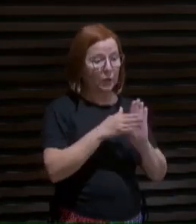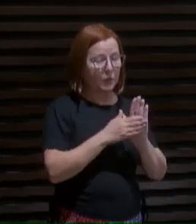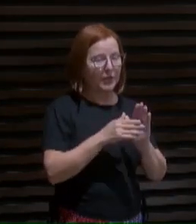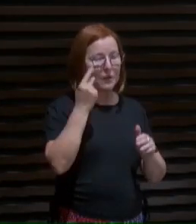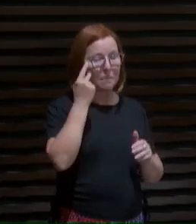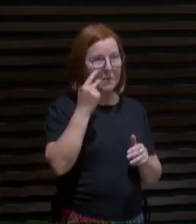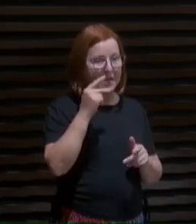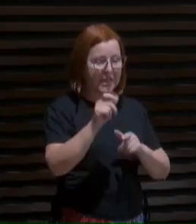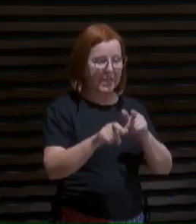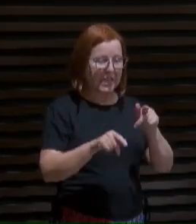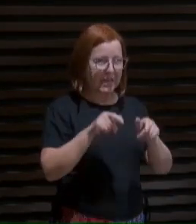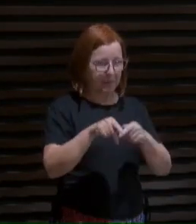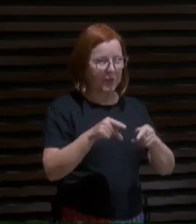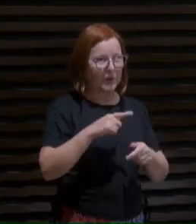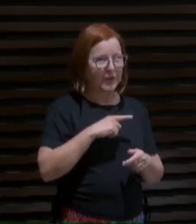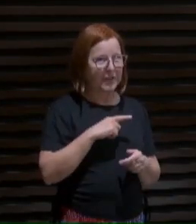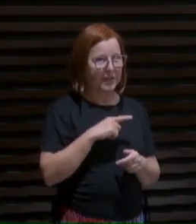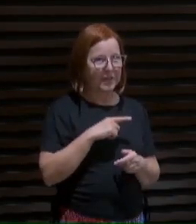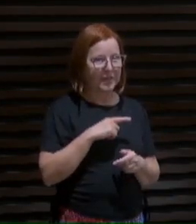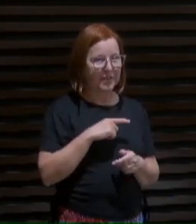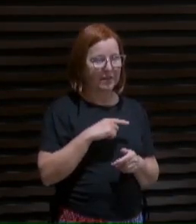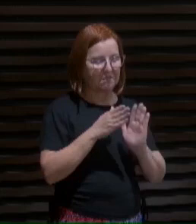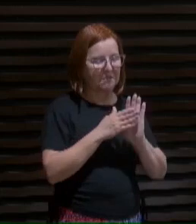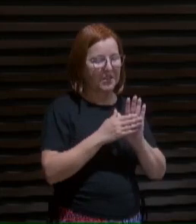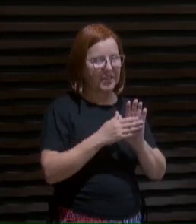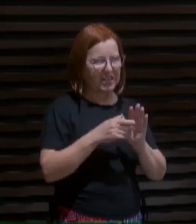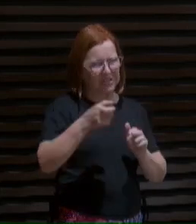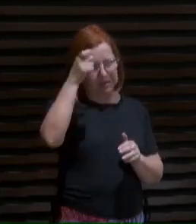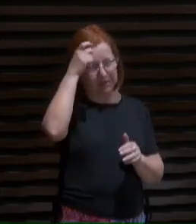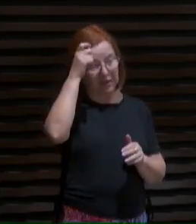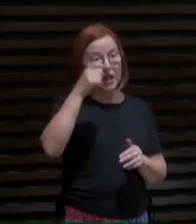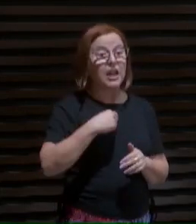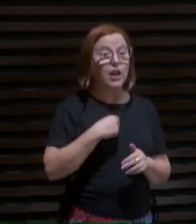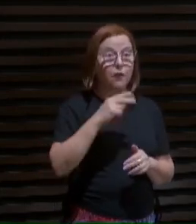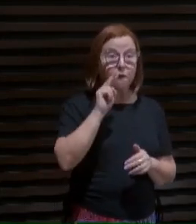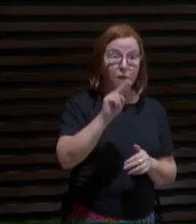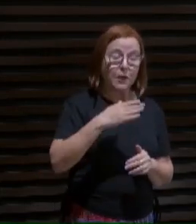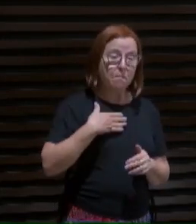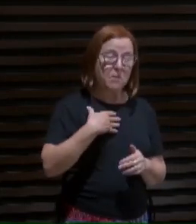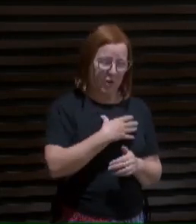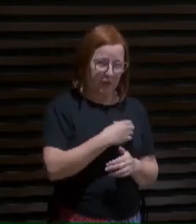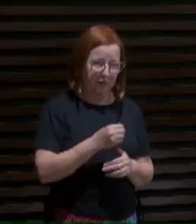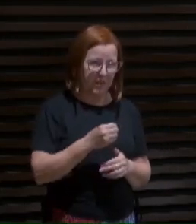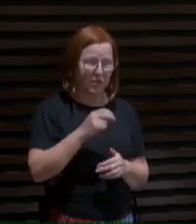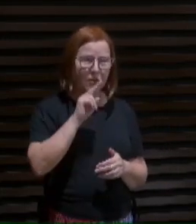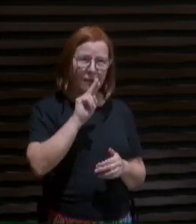É a feitiçaria. E os nossos filhos, eu via os meus filhos assistindo isso e eu